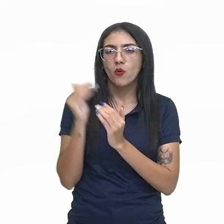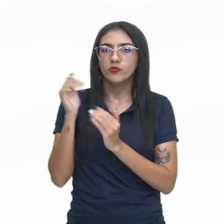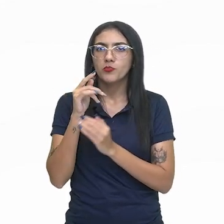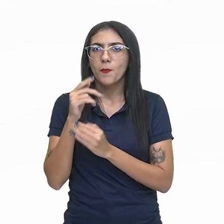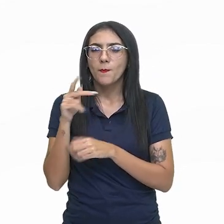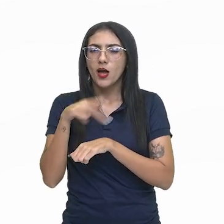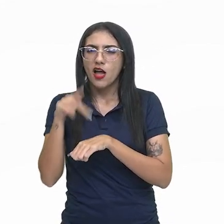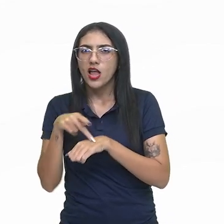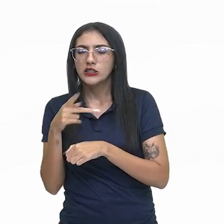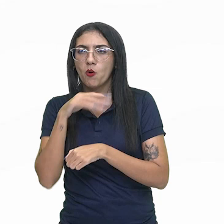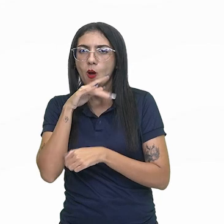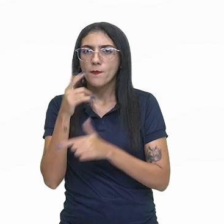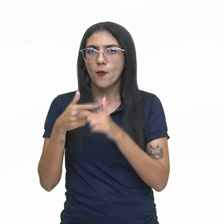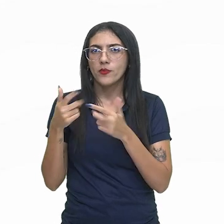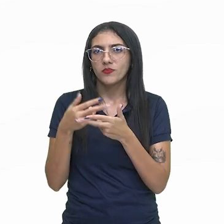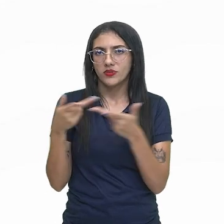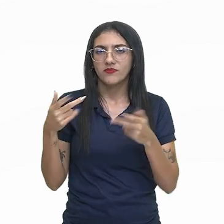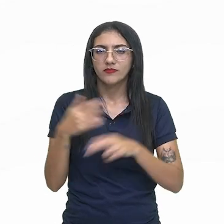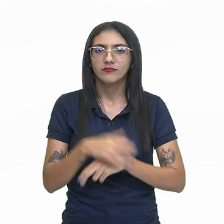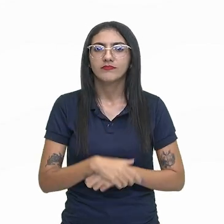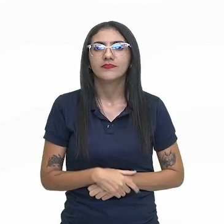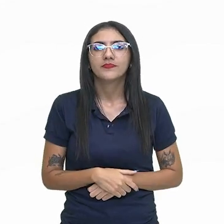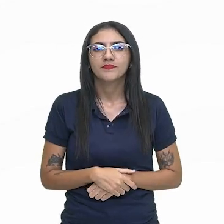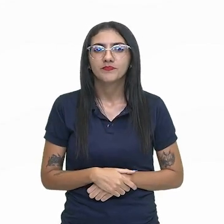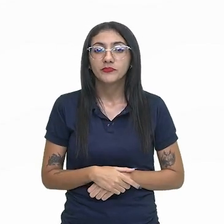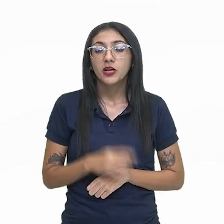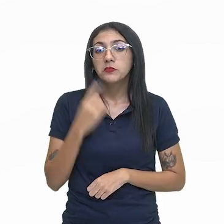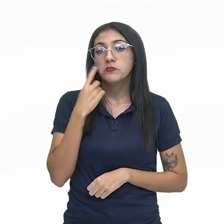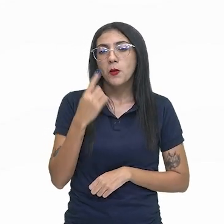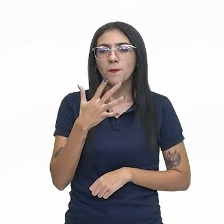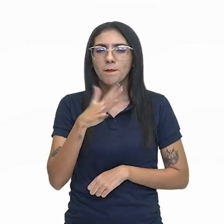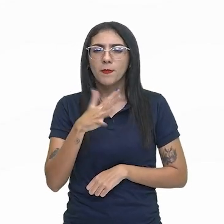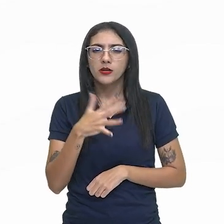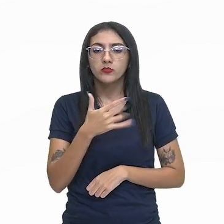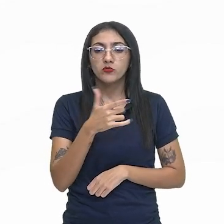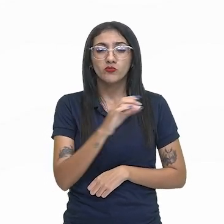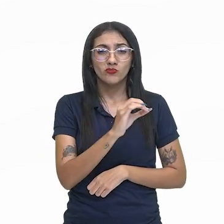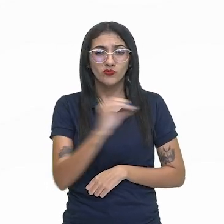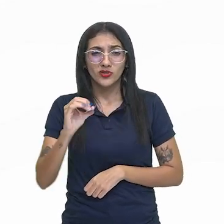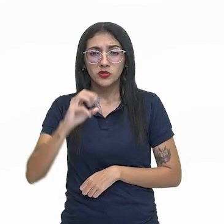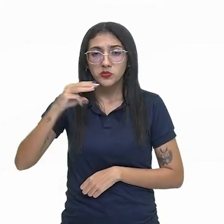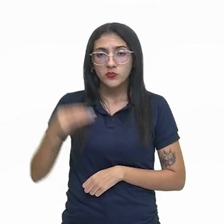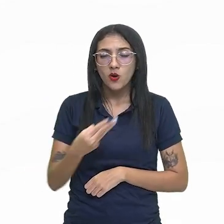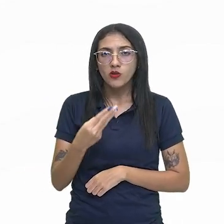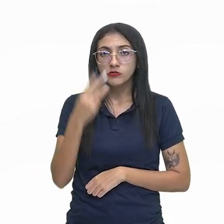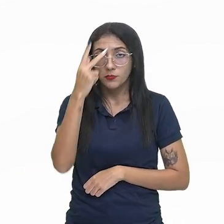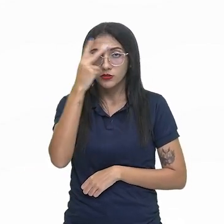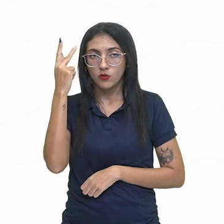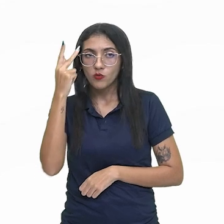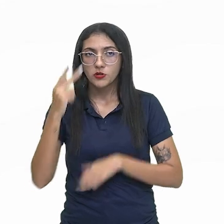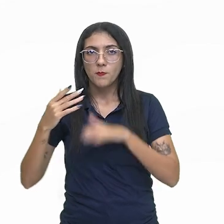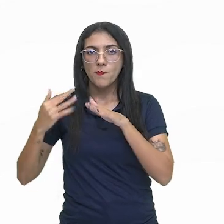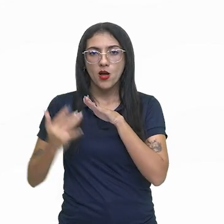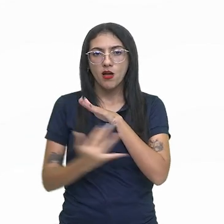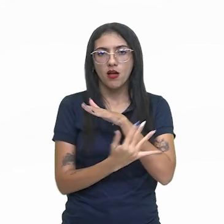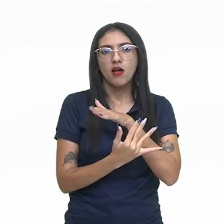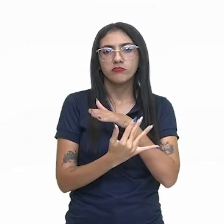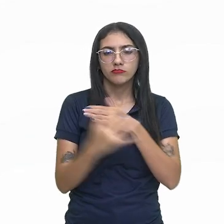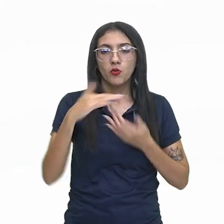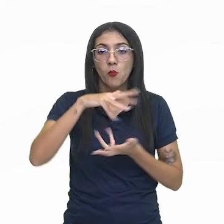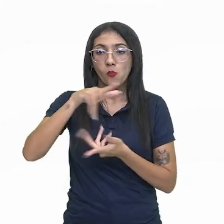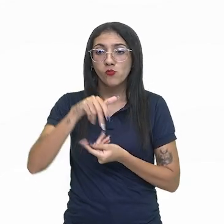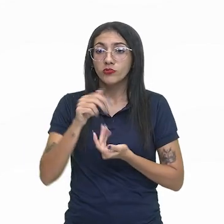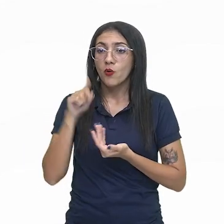ocorram, né, esses fluxos. Aí nós temos cerca de 200 milhões de imigrantes no mundo, né? A gente tem os dados aí